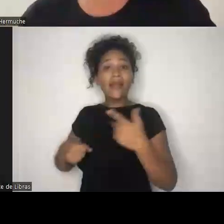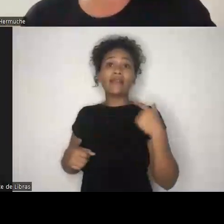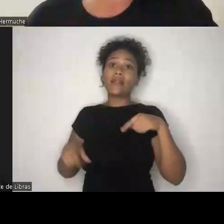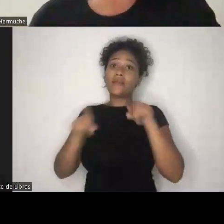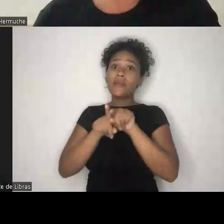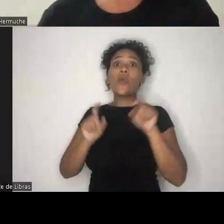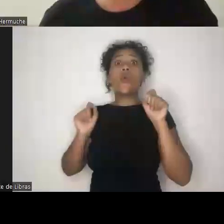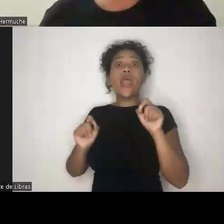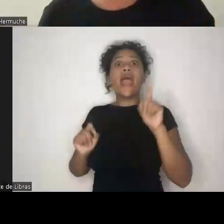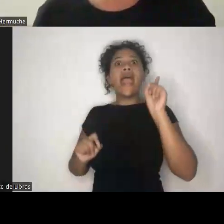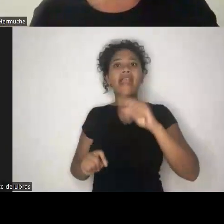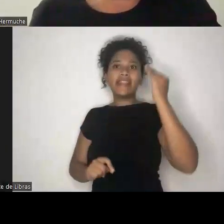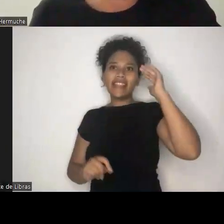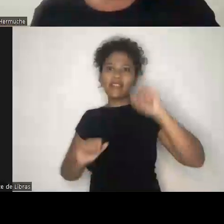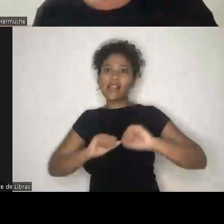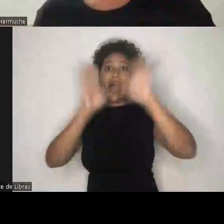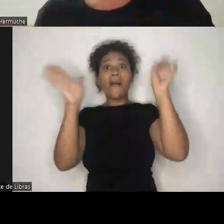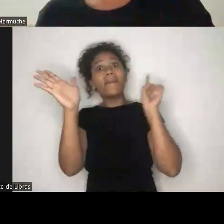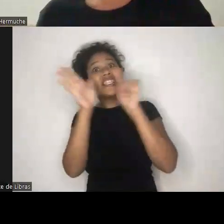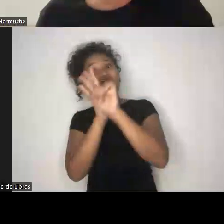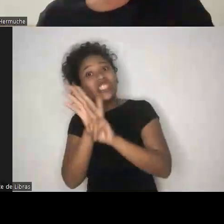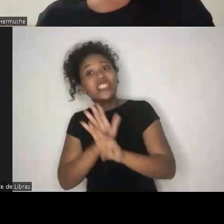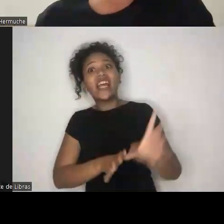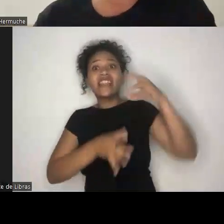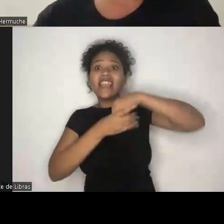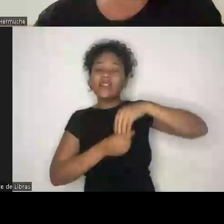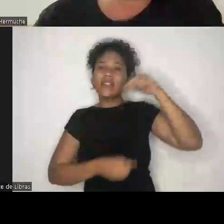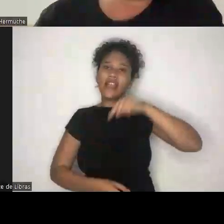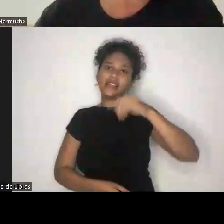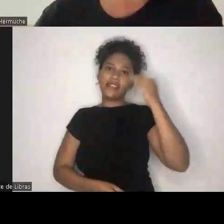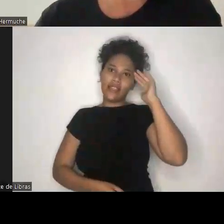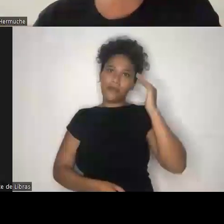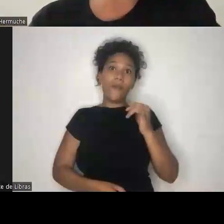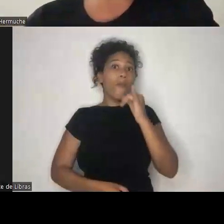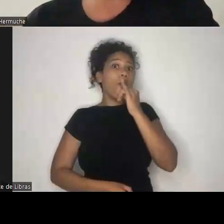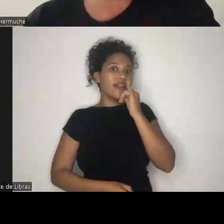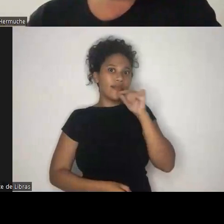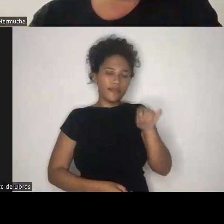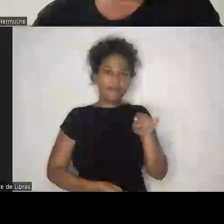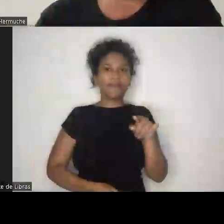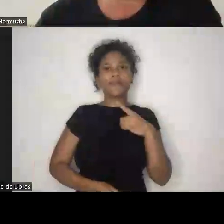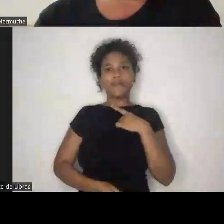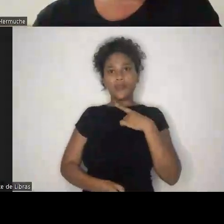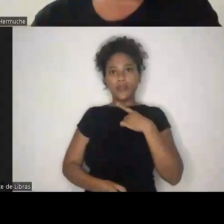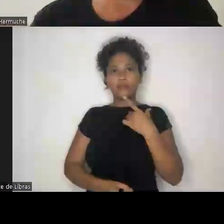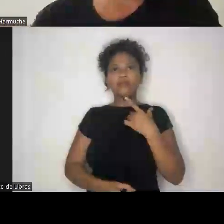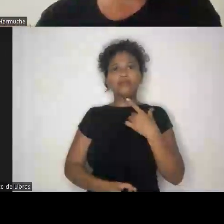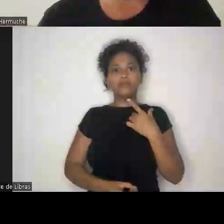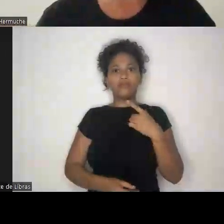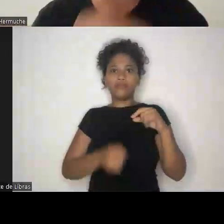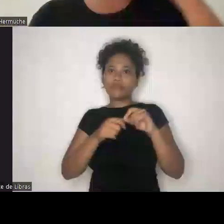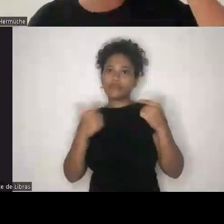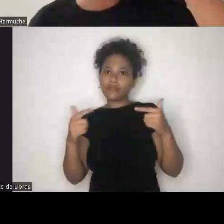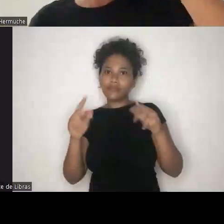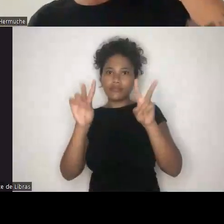o caráter da pesquisa dentro da criação né então por exemplo aqui quando a gente foi fazer um trabalho sobre